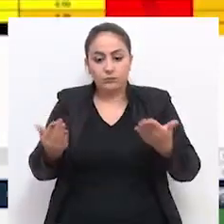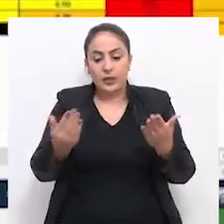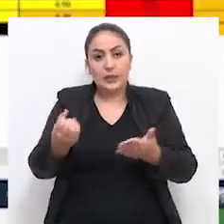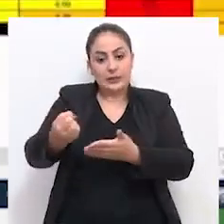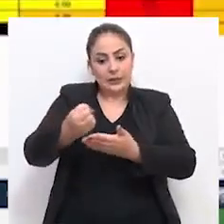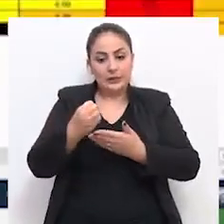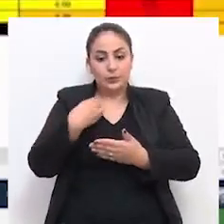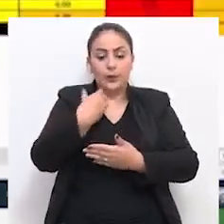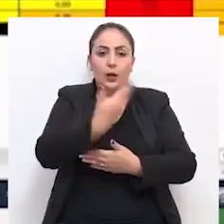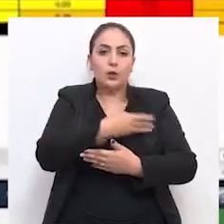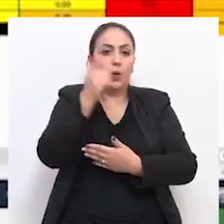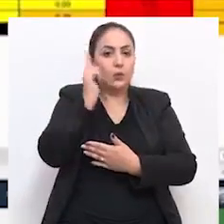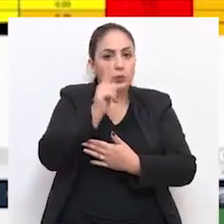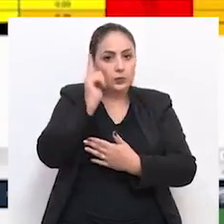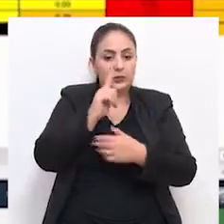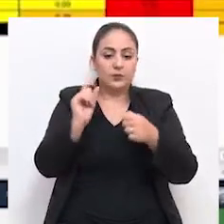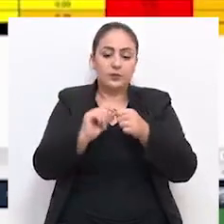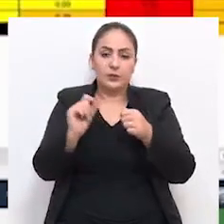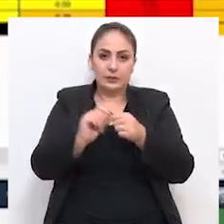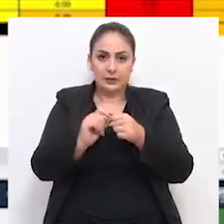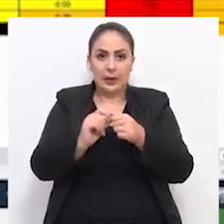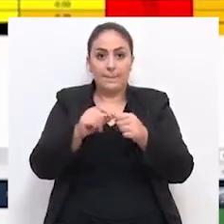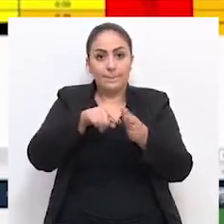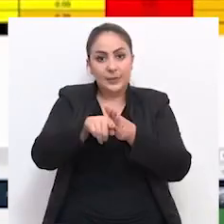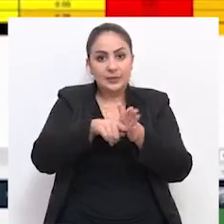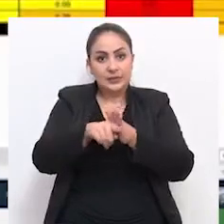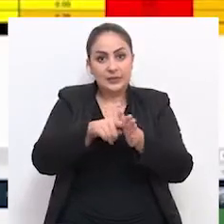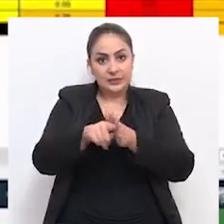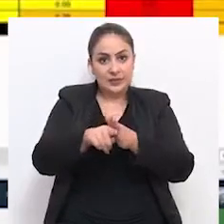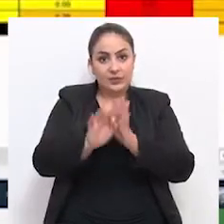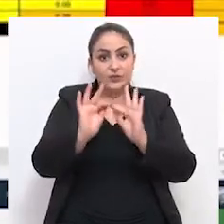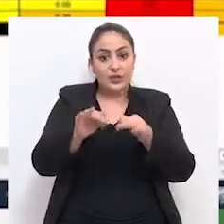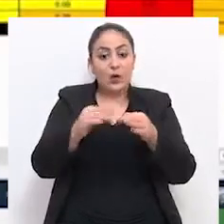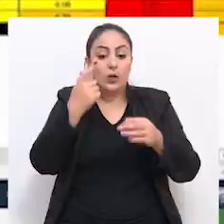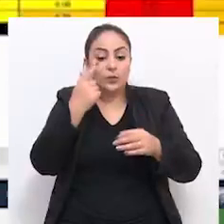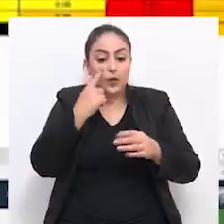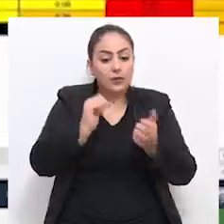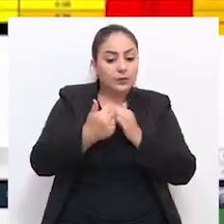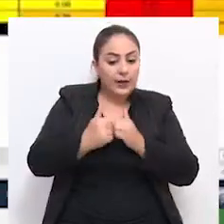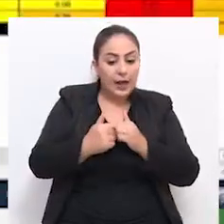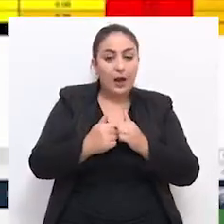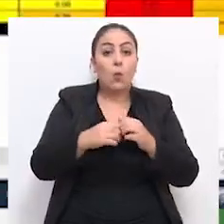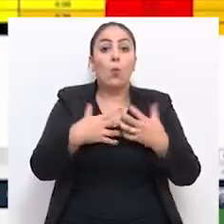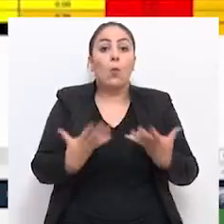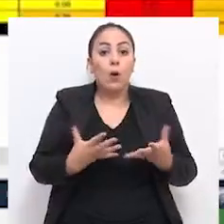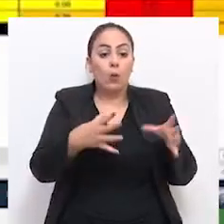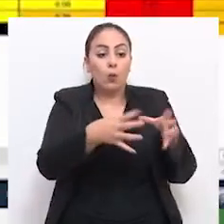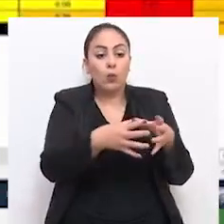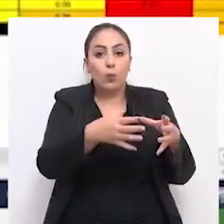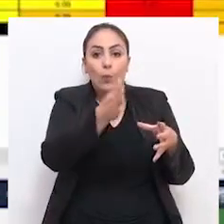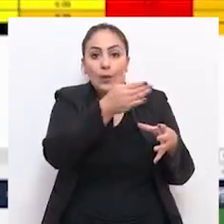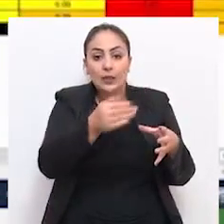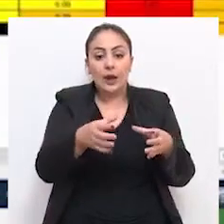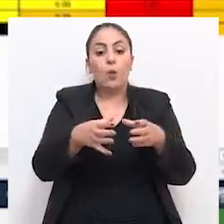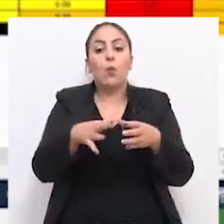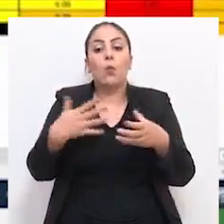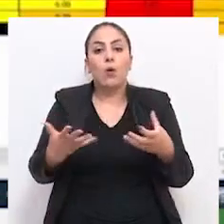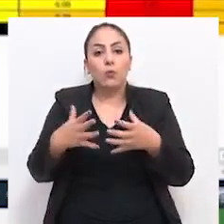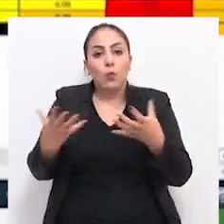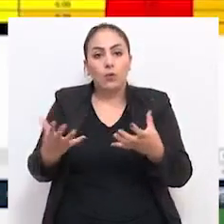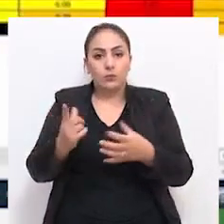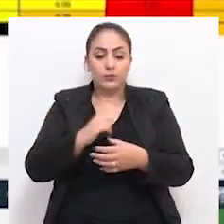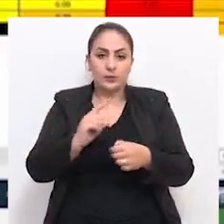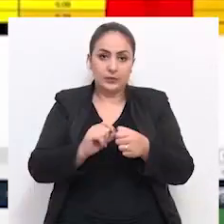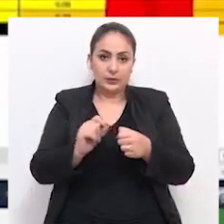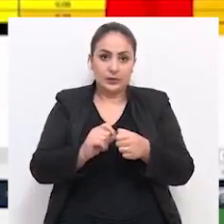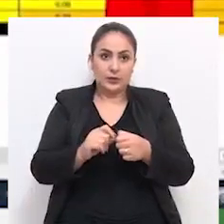para a gente poder fazer o levantamento final e a bandeira final. Lembrando, né, o nosso modelo, por isso